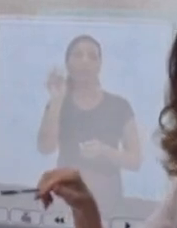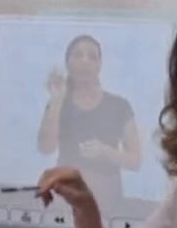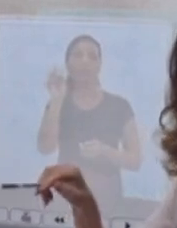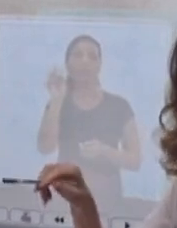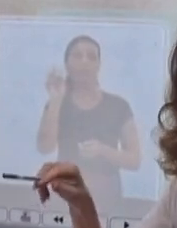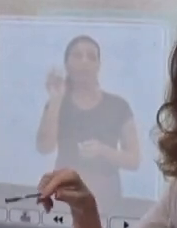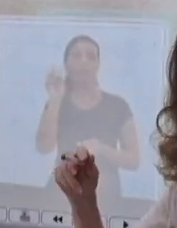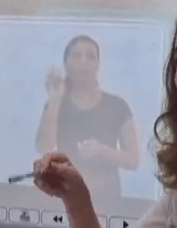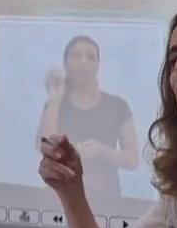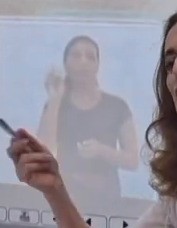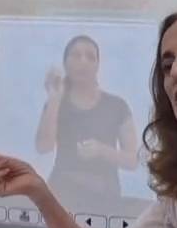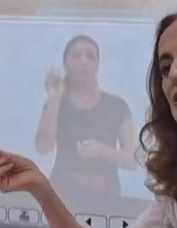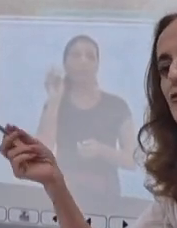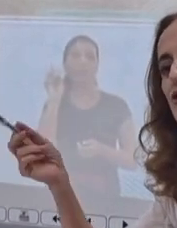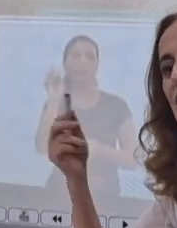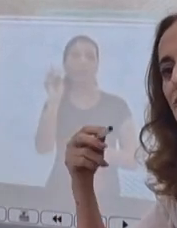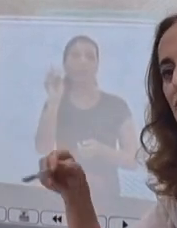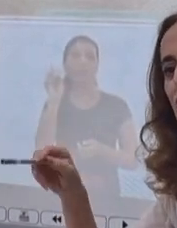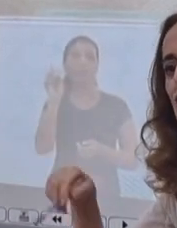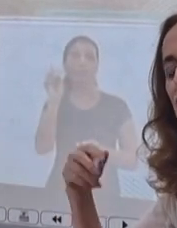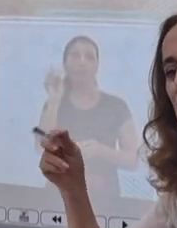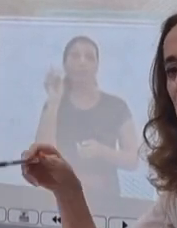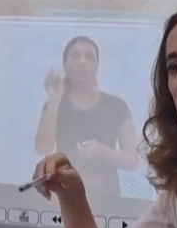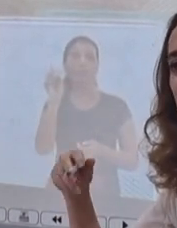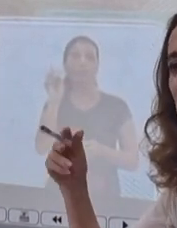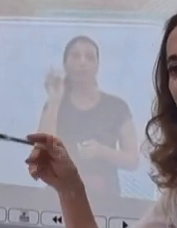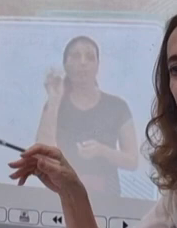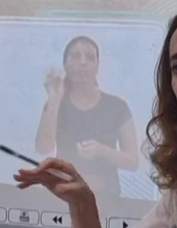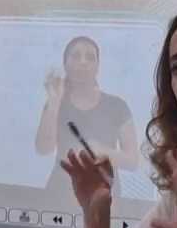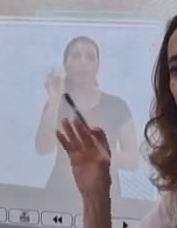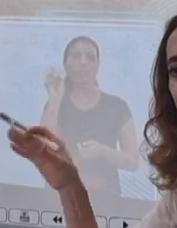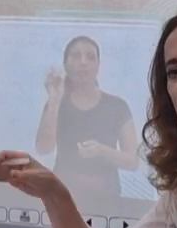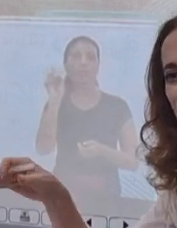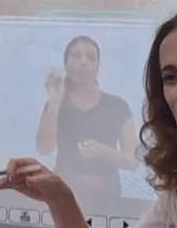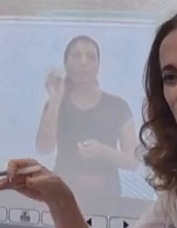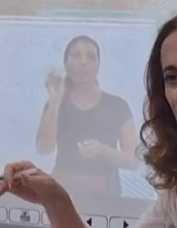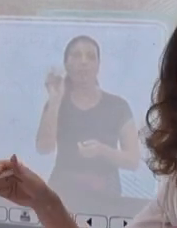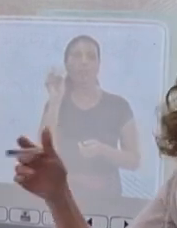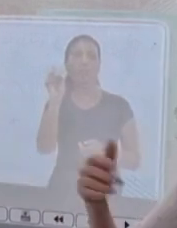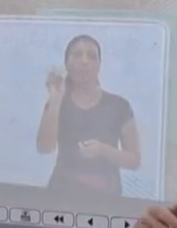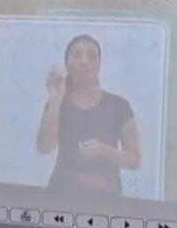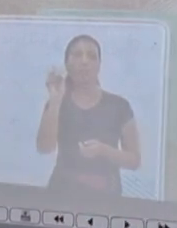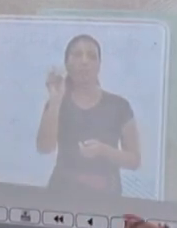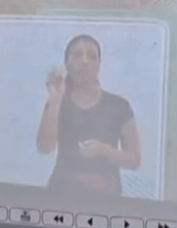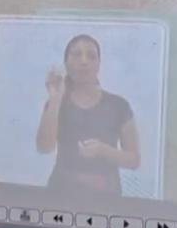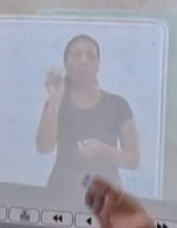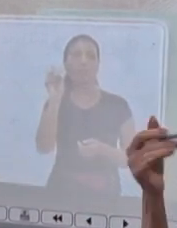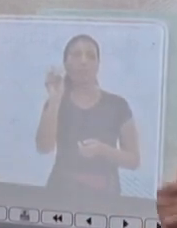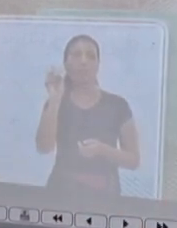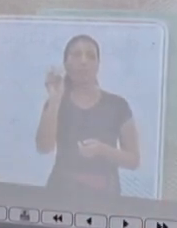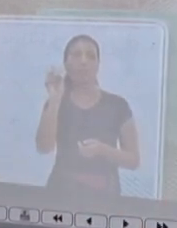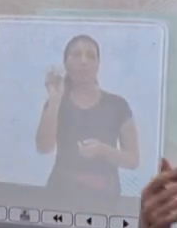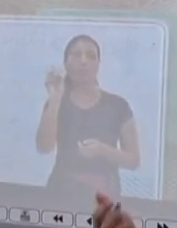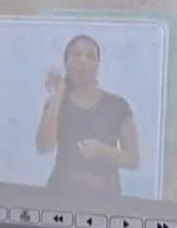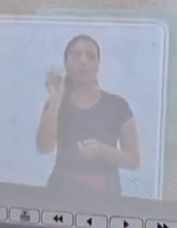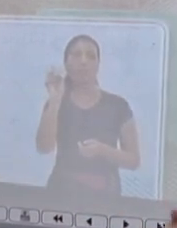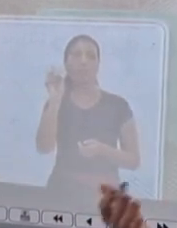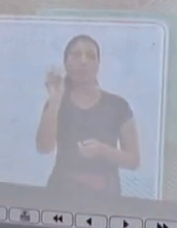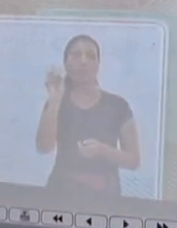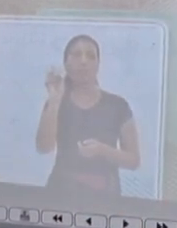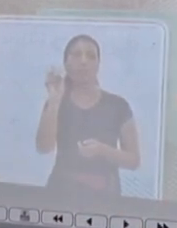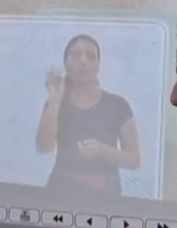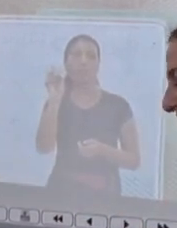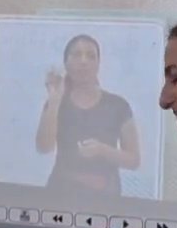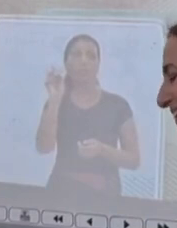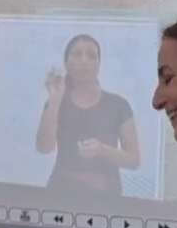roda. E eu achei muito interessante o desafio de a gente fazer um espetáculo todo no chão. Eu vi o chão com corando de peso, não sei o